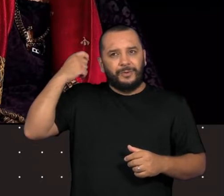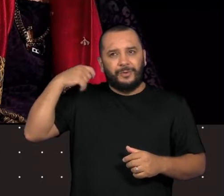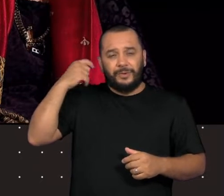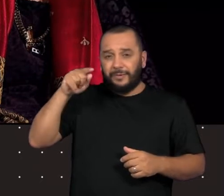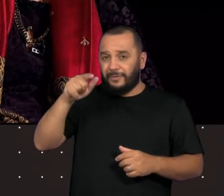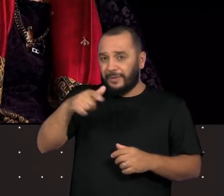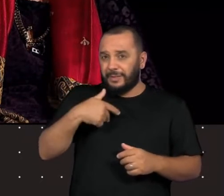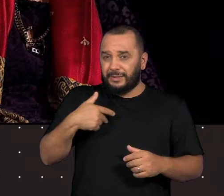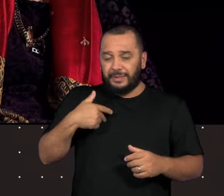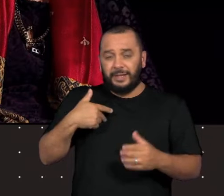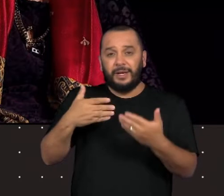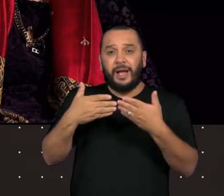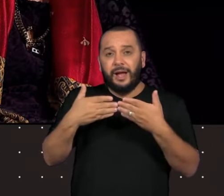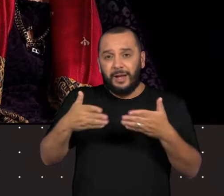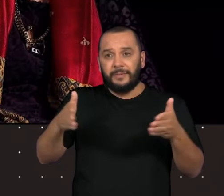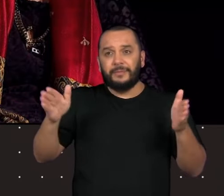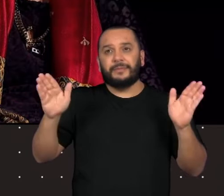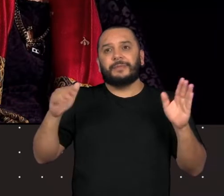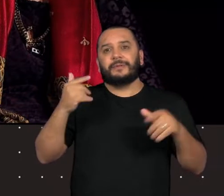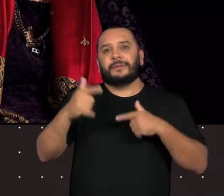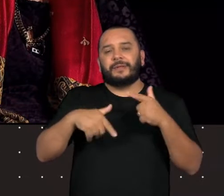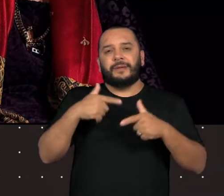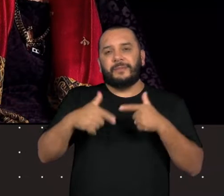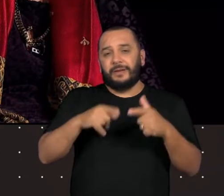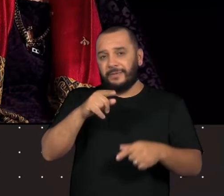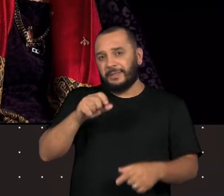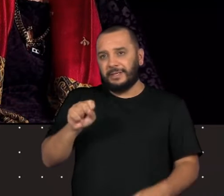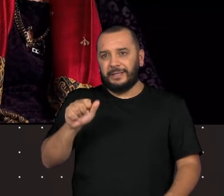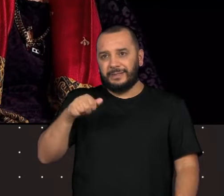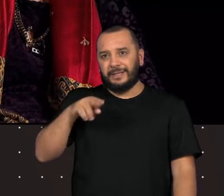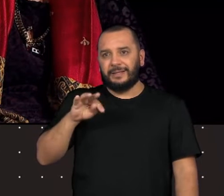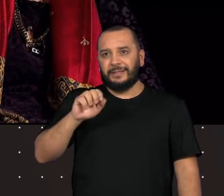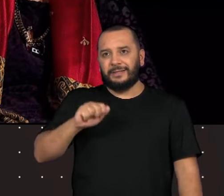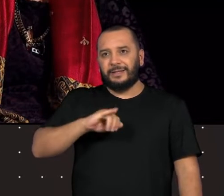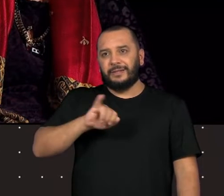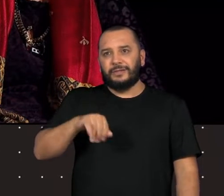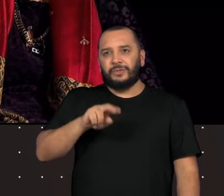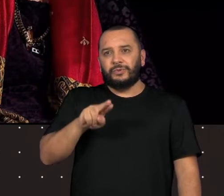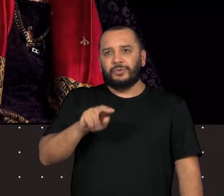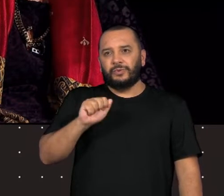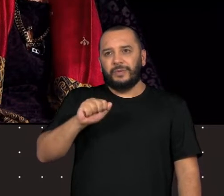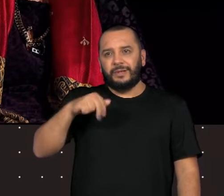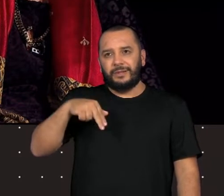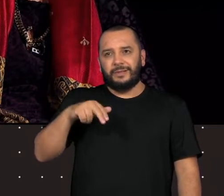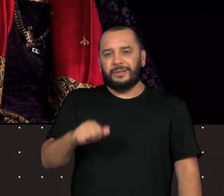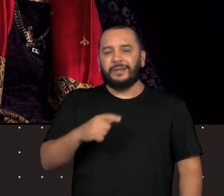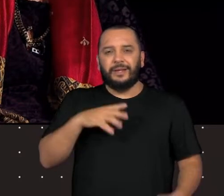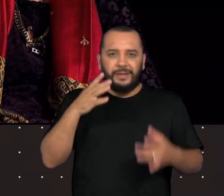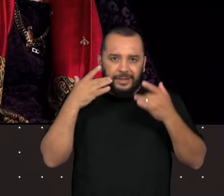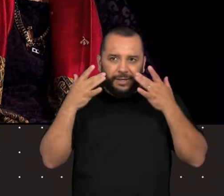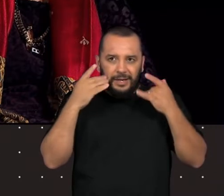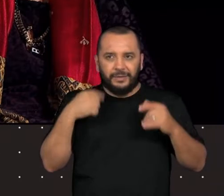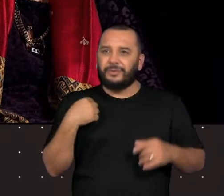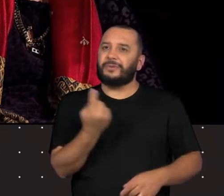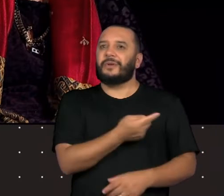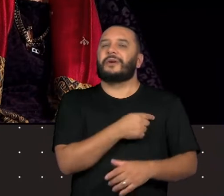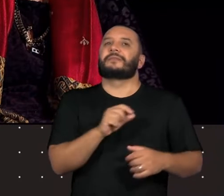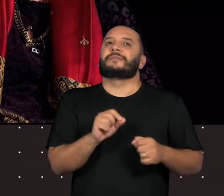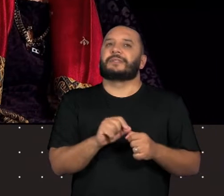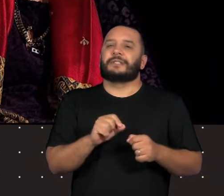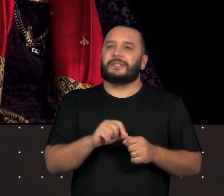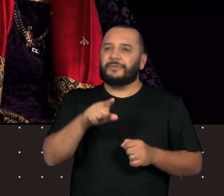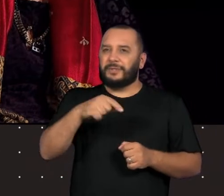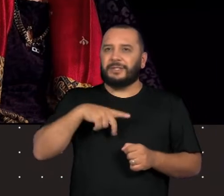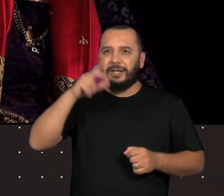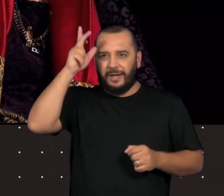o trabalho da Santa Joana, que era o espetáculo que nós estávamos fazendo, recebendo o público em cima de um